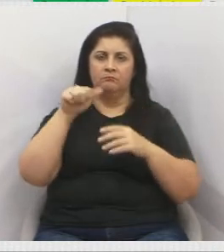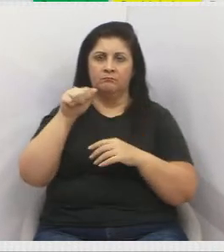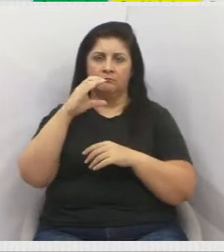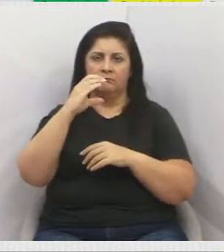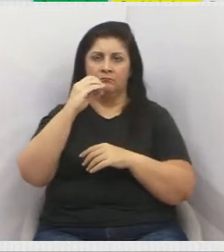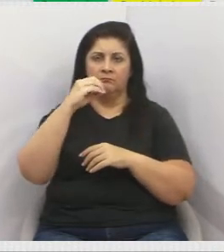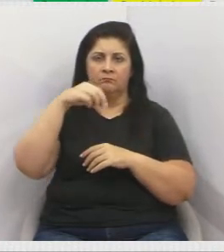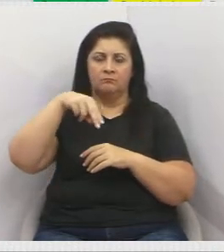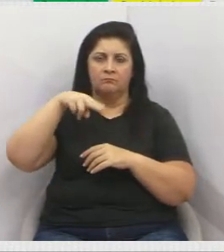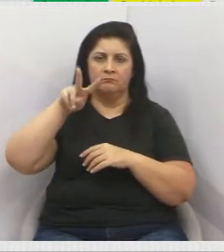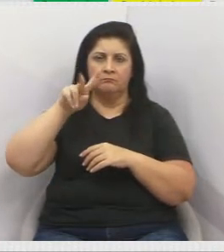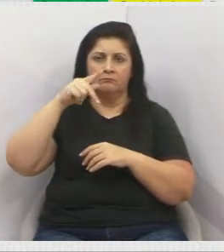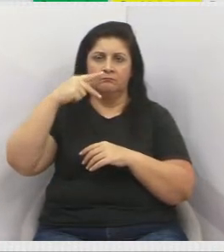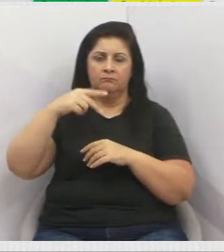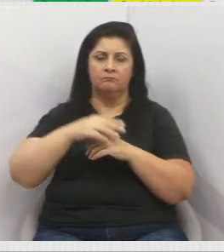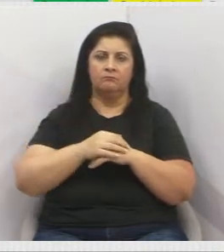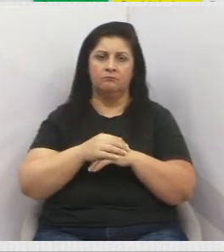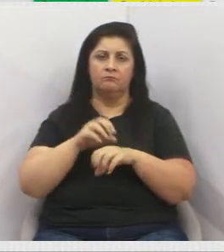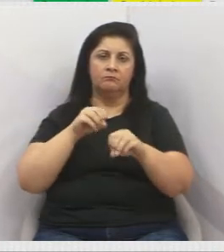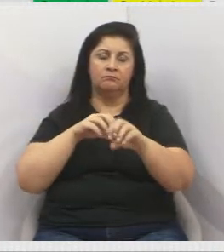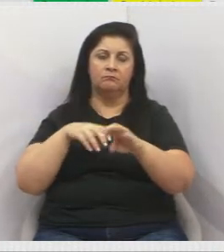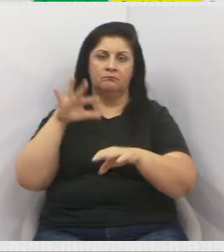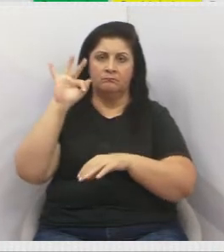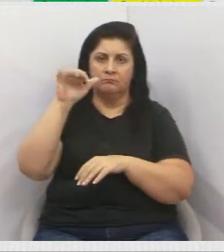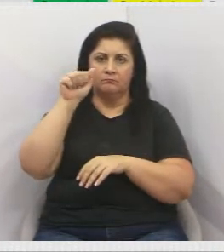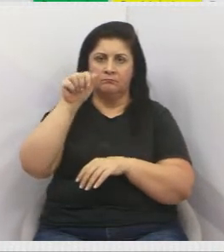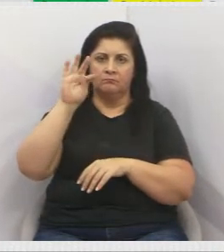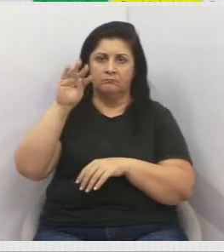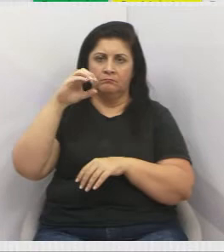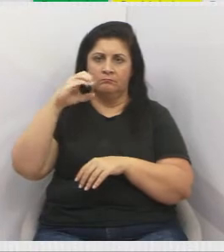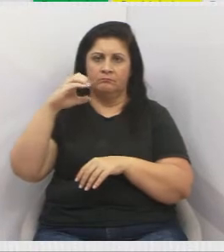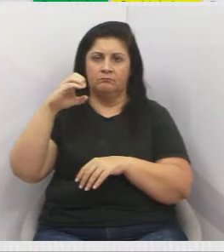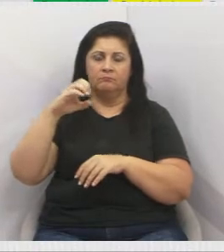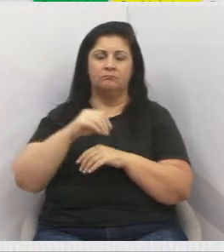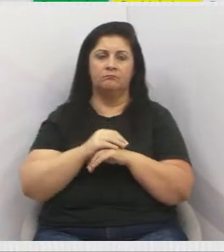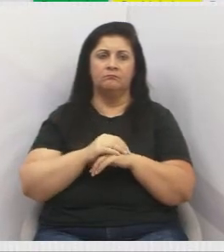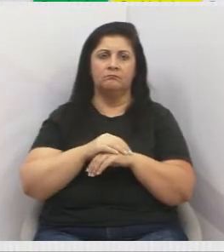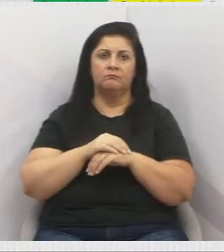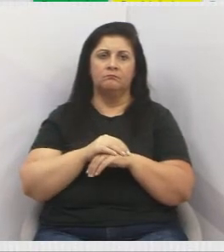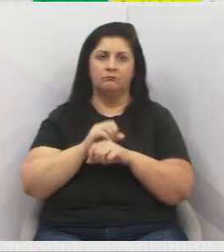ACONVAP, entidades acadêmicas, FATEC e organização da sociedade civil, Paulo Graça.